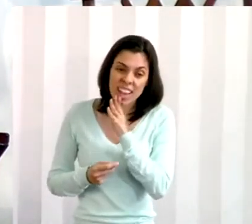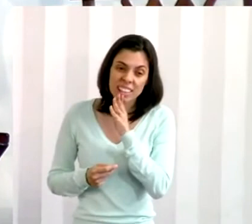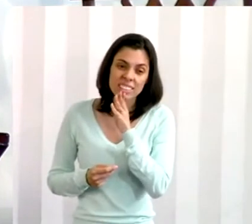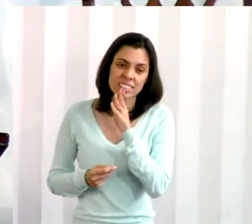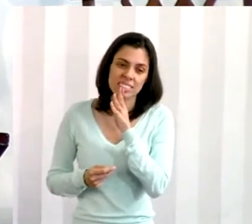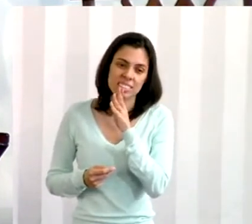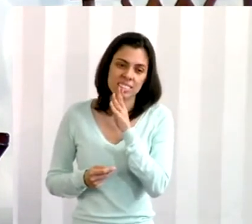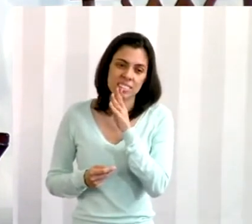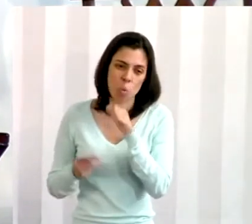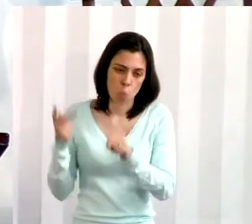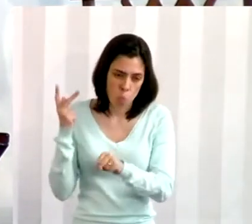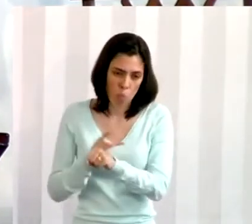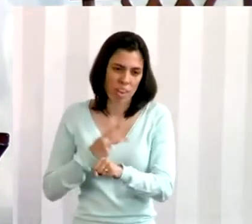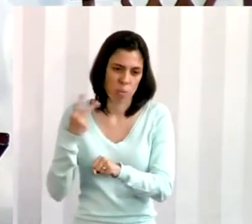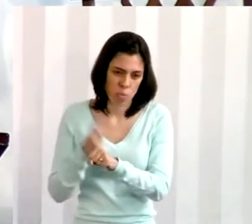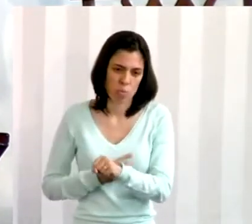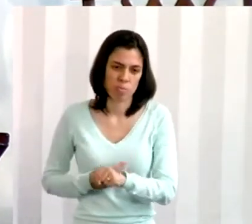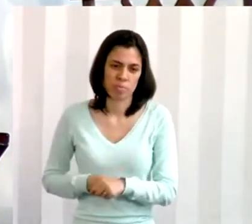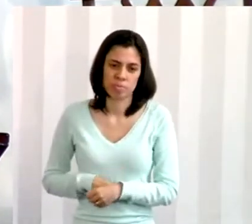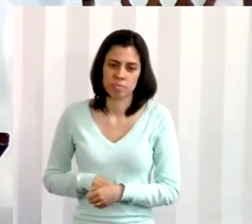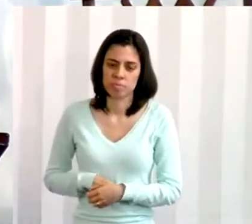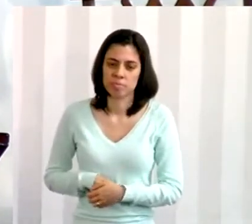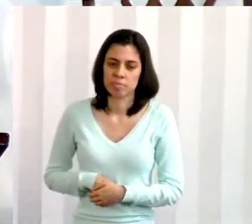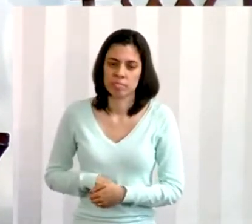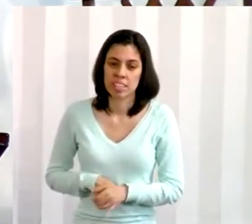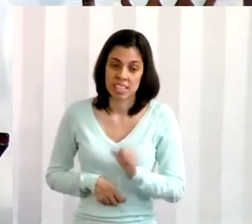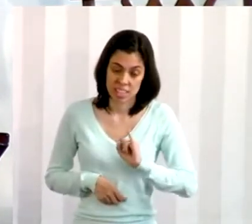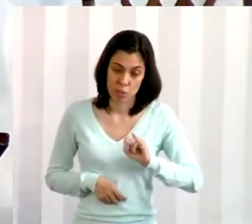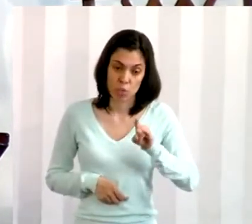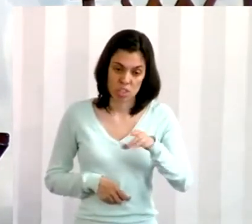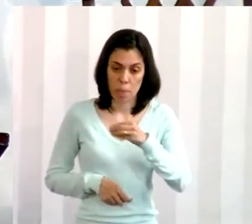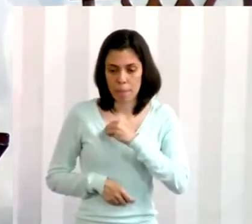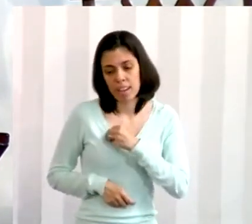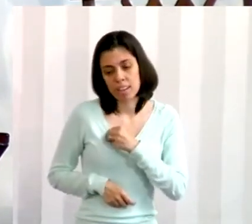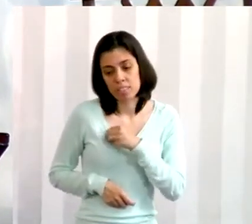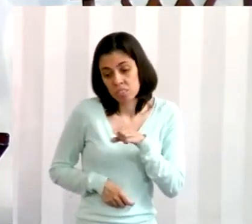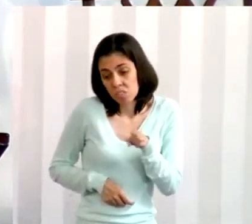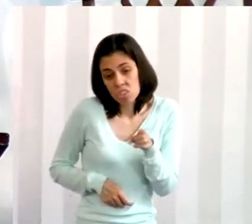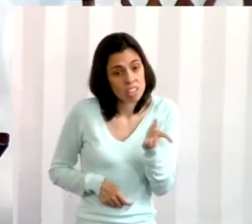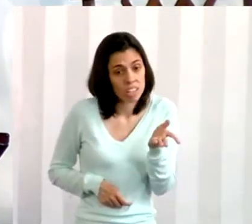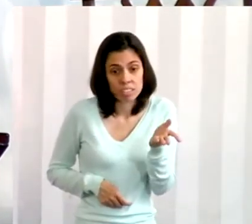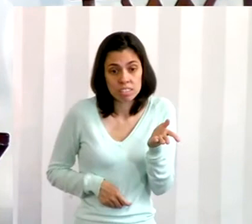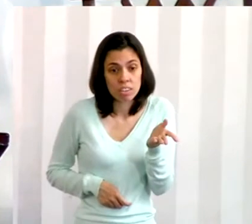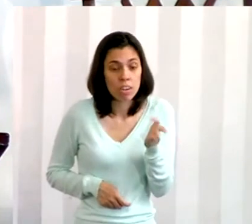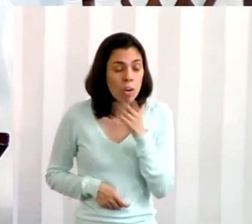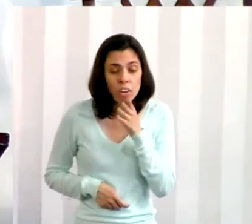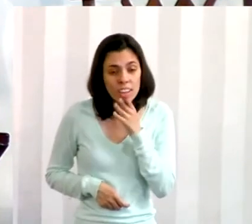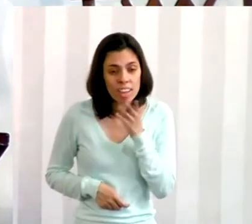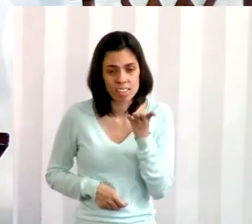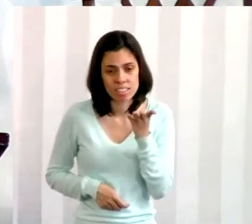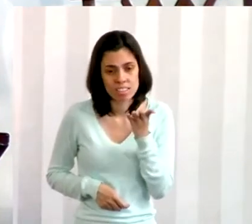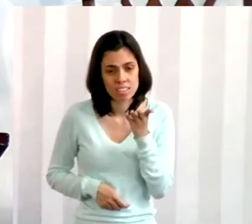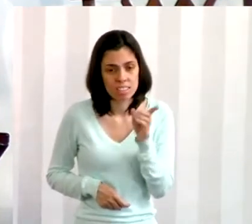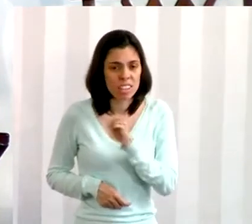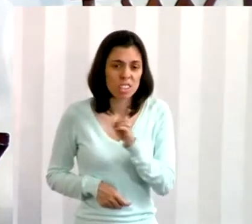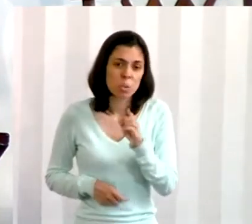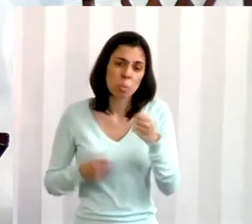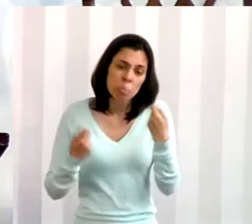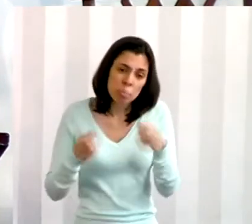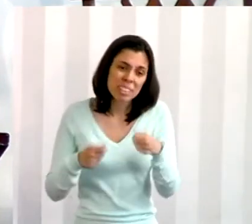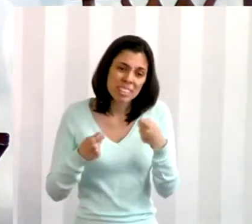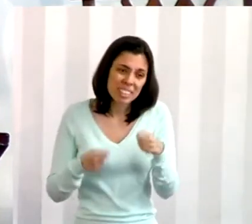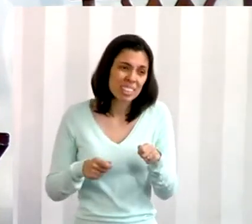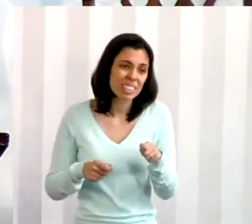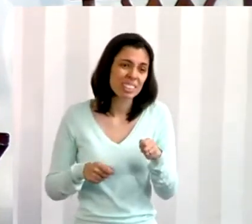então, normalmente, os pacientes, eles abençoam as vidas dos mais fracos. Os impacientes não